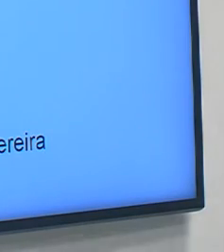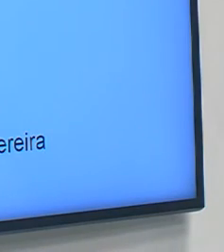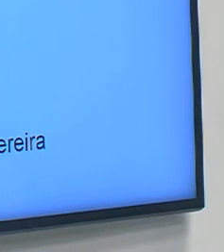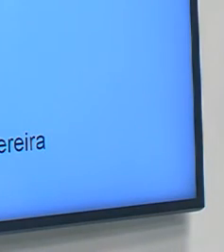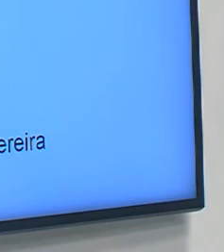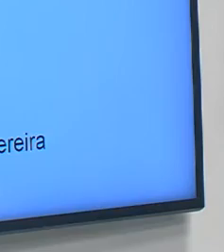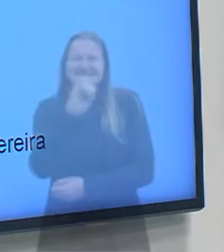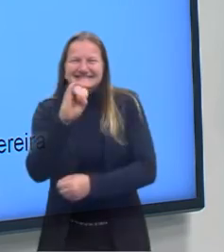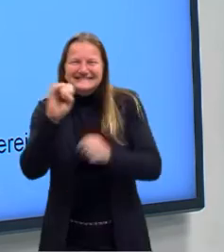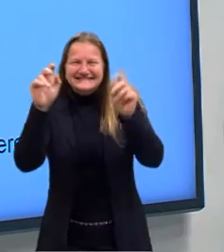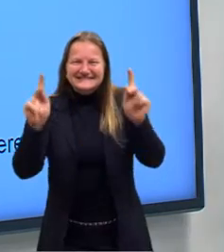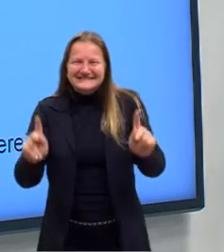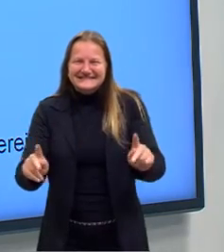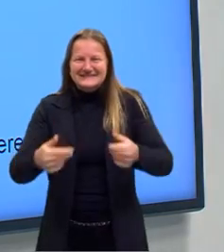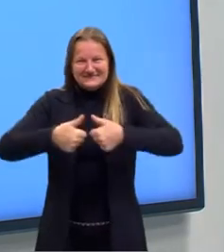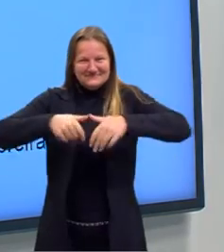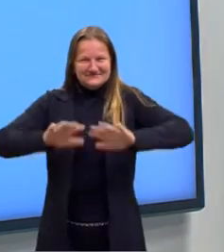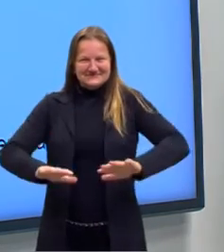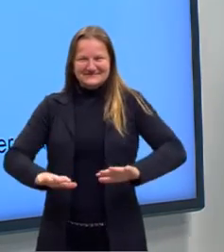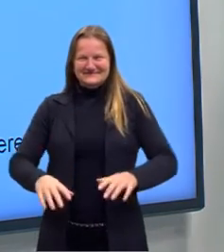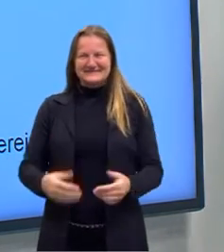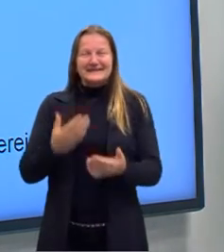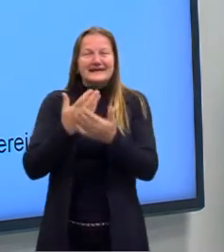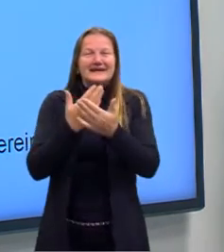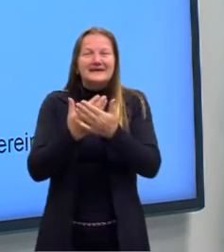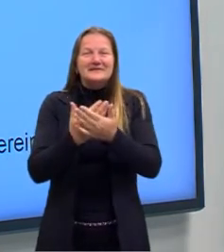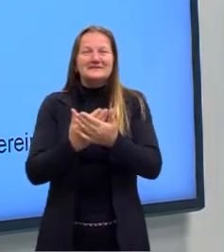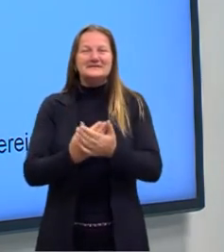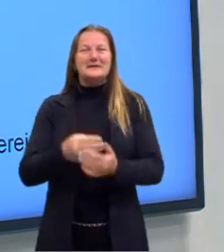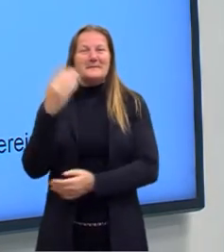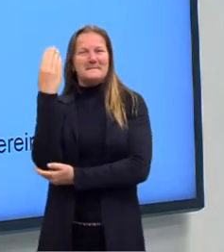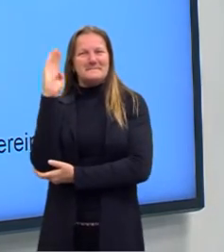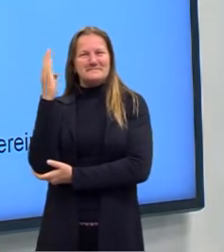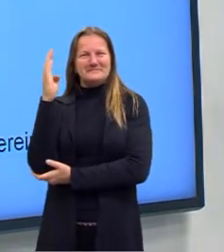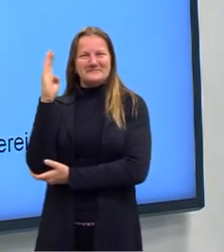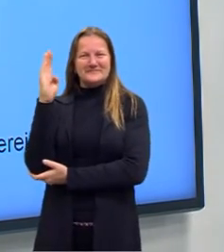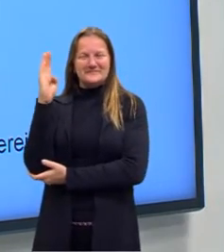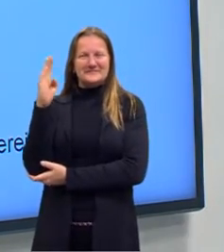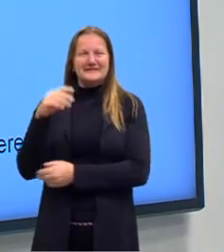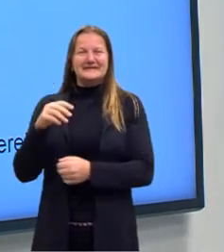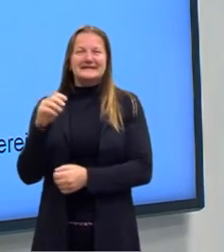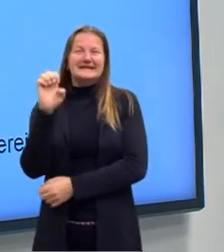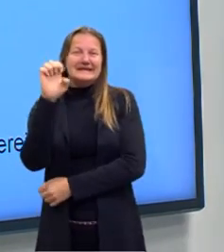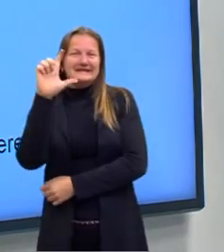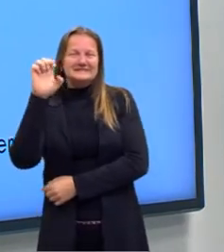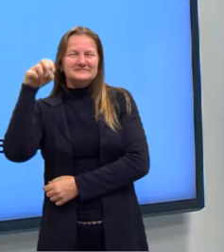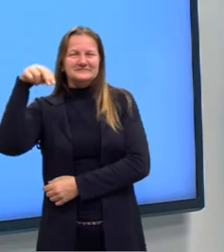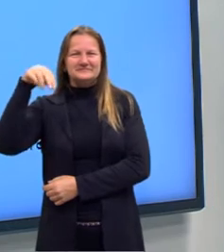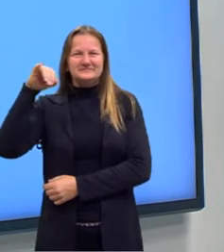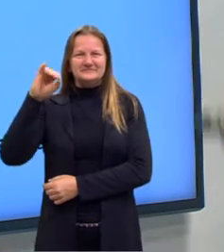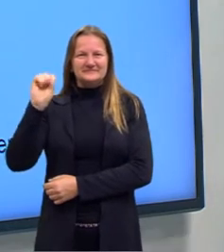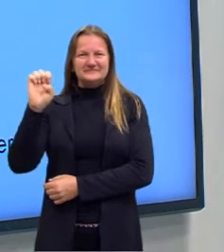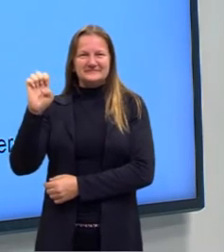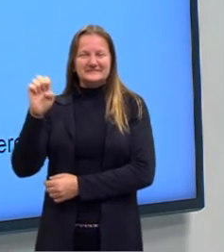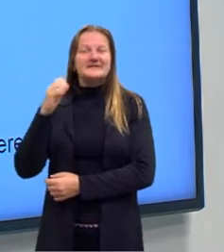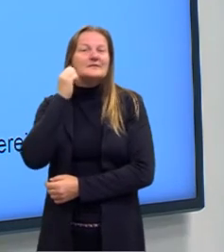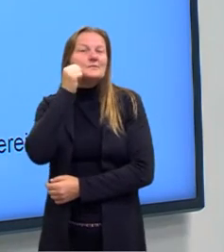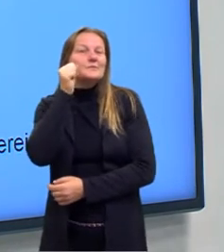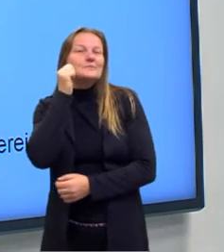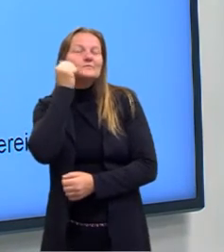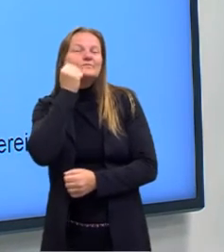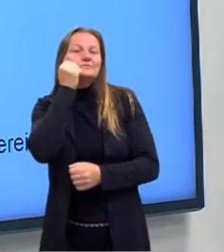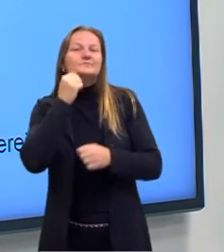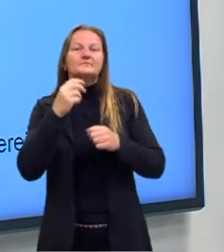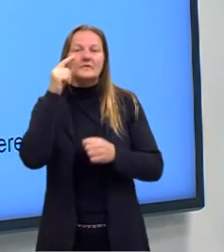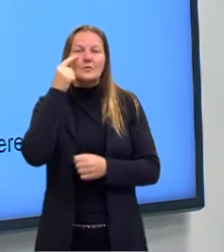o Olá pessoal Estamos aqui na aula de biologia me chamo Elenice Pereira sou uma mulher negra